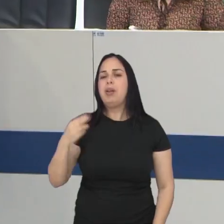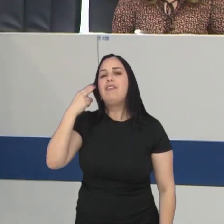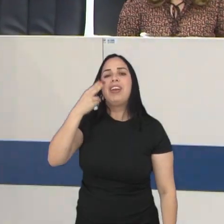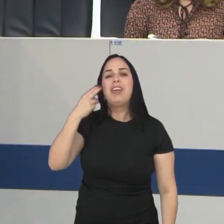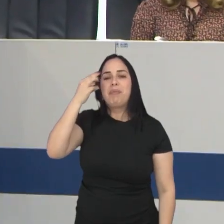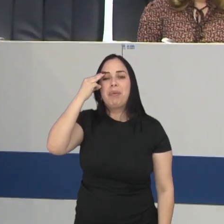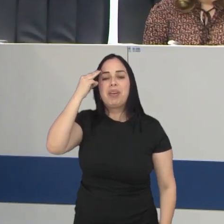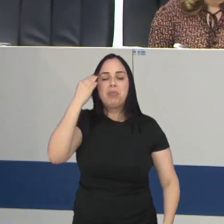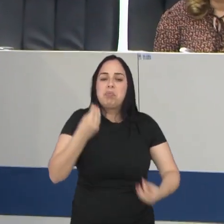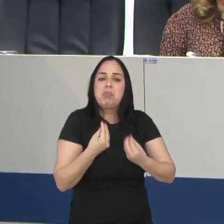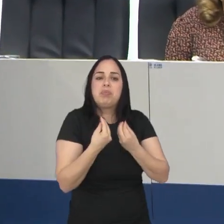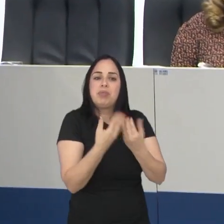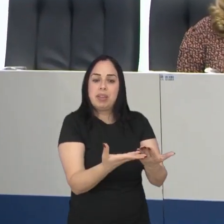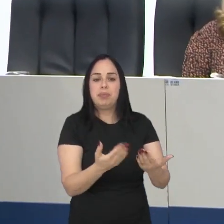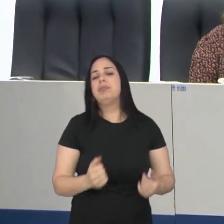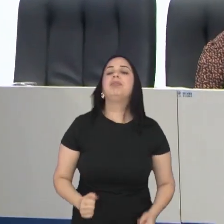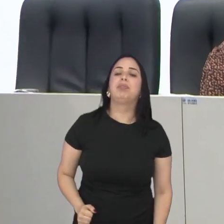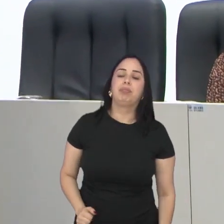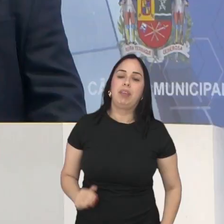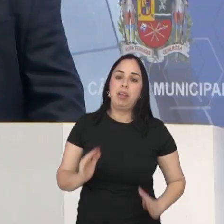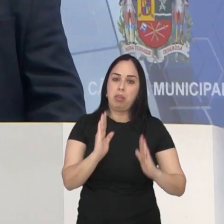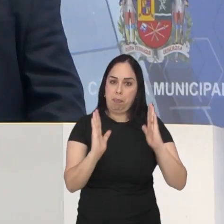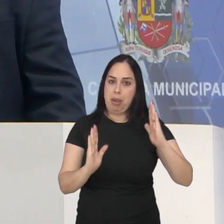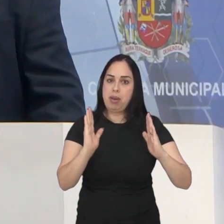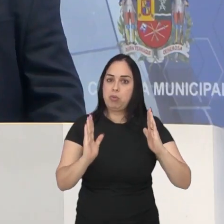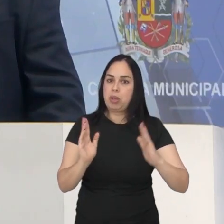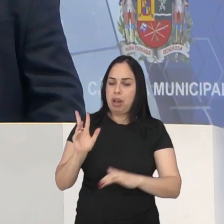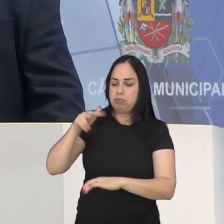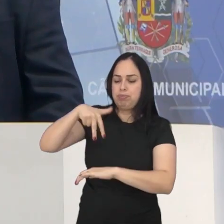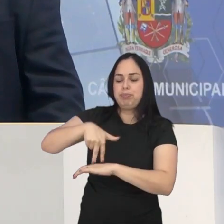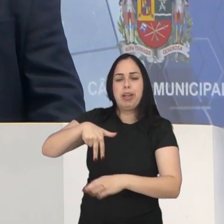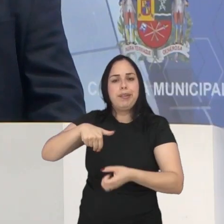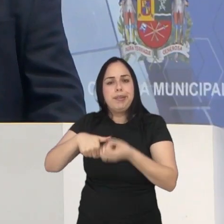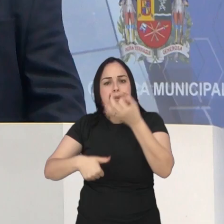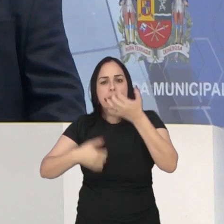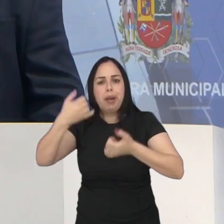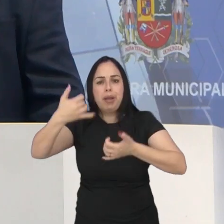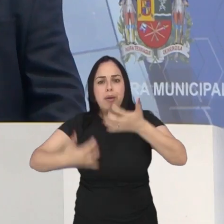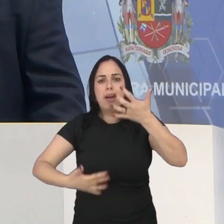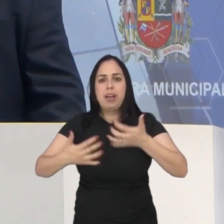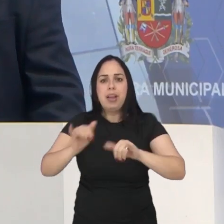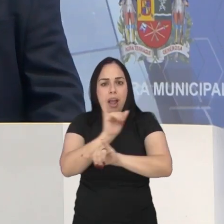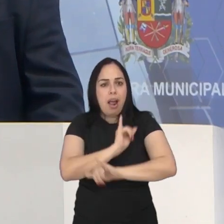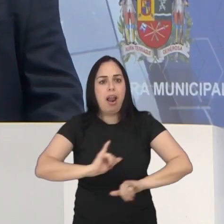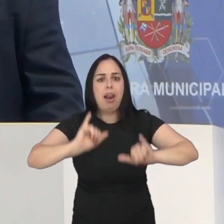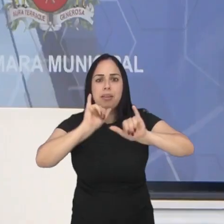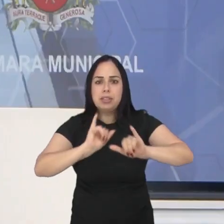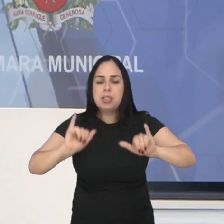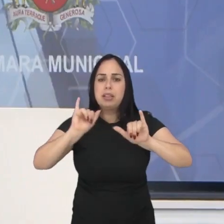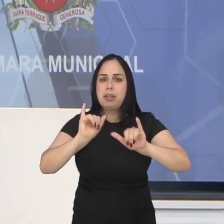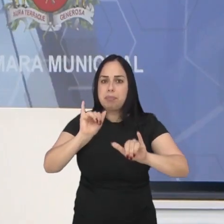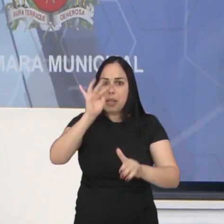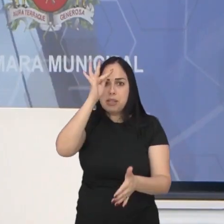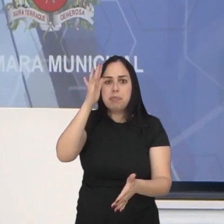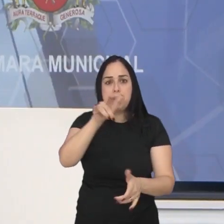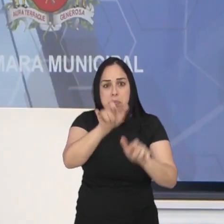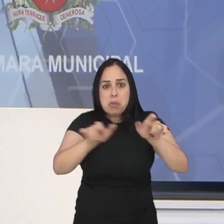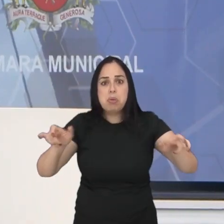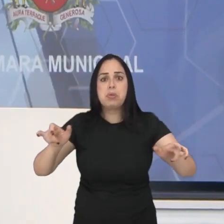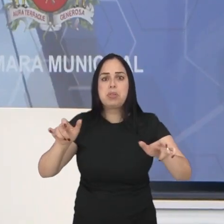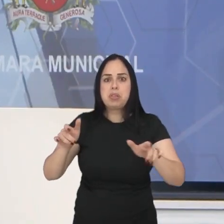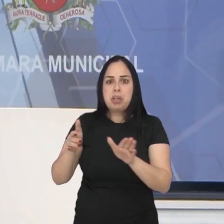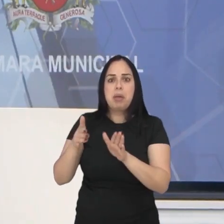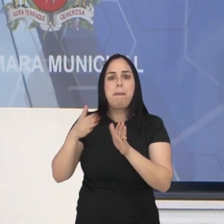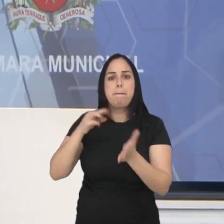Garcia ao pastor Antônio Marques Ribeiro. Durante sua fala, o pastor Toninho deixou uma mensagem para os fiéis da